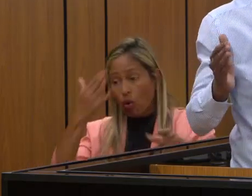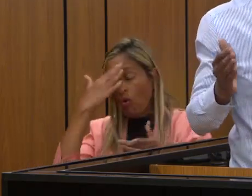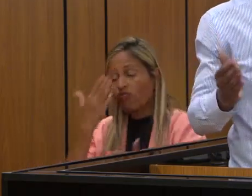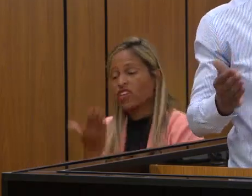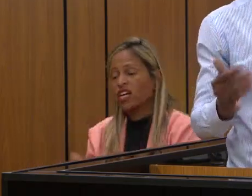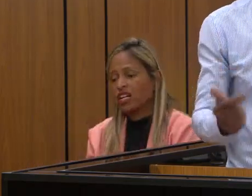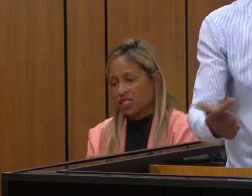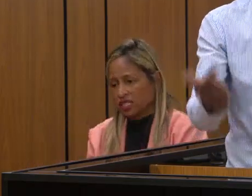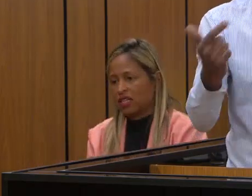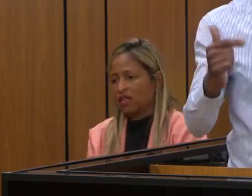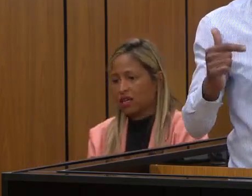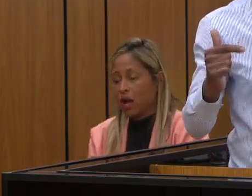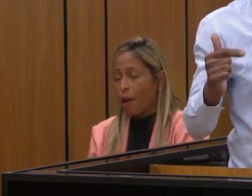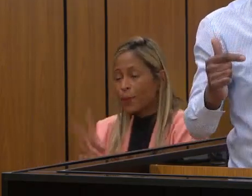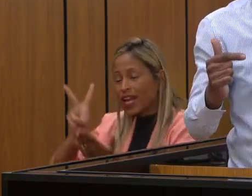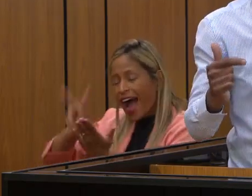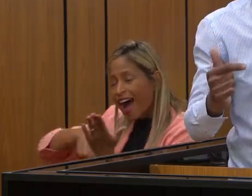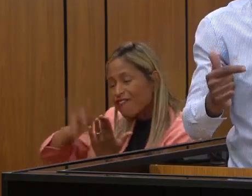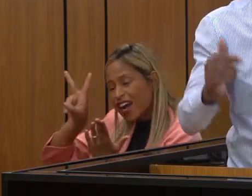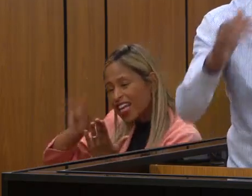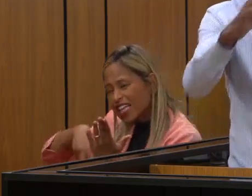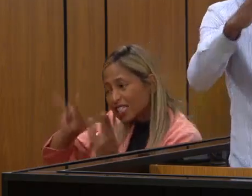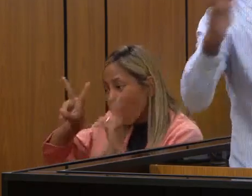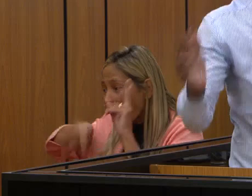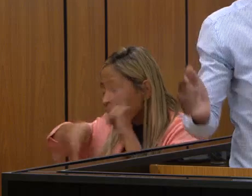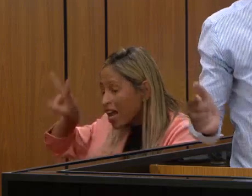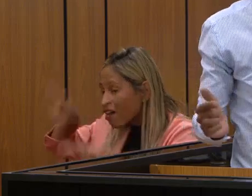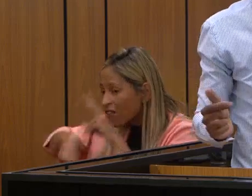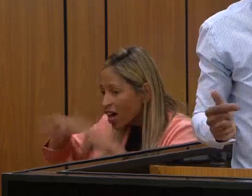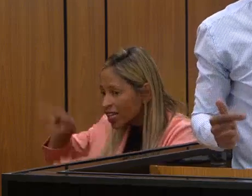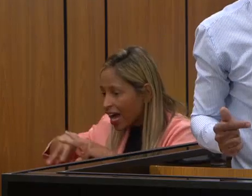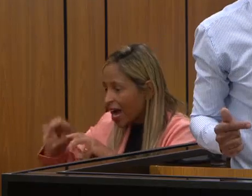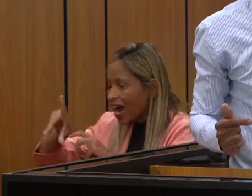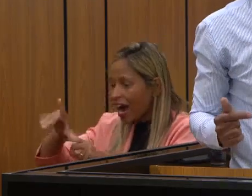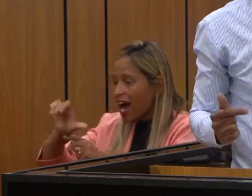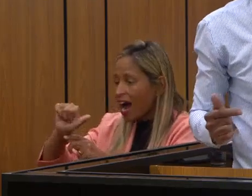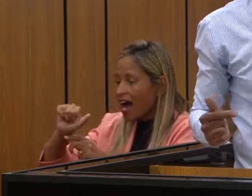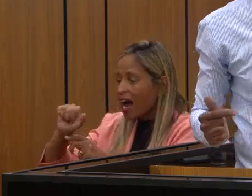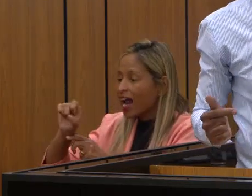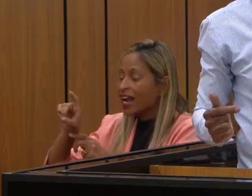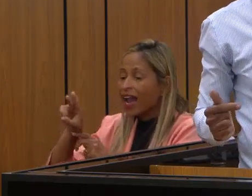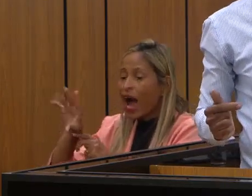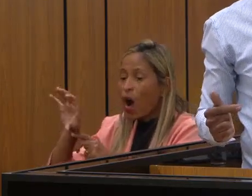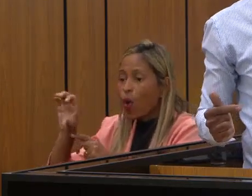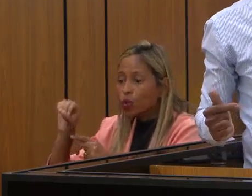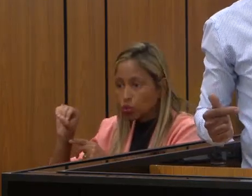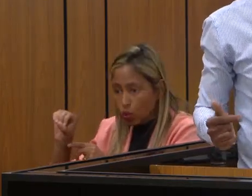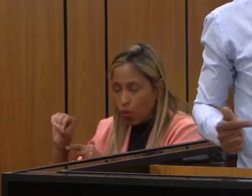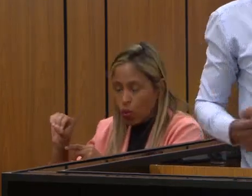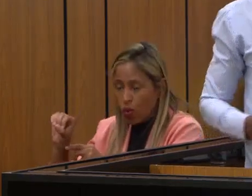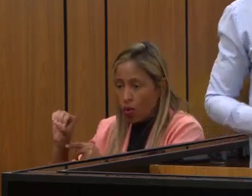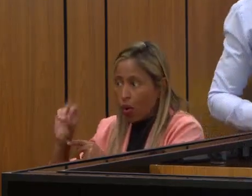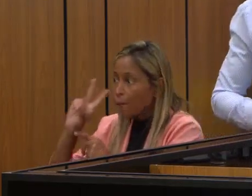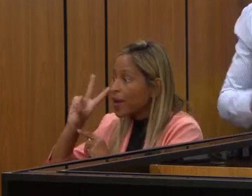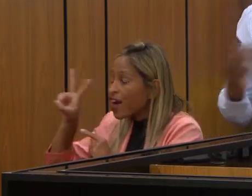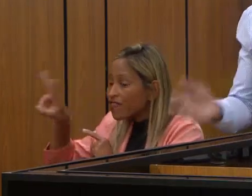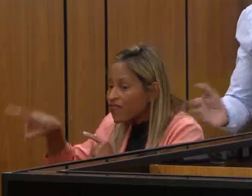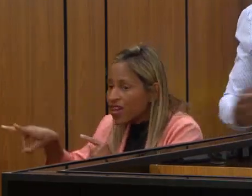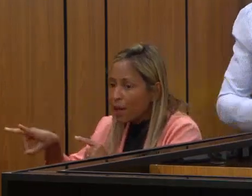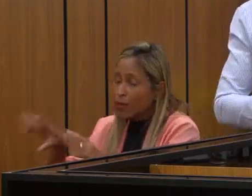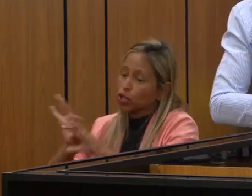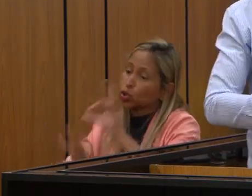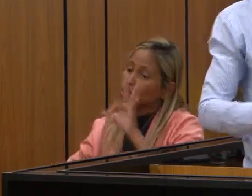de confiança para ele fazer um diagnóstico que ele fala você vai montar um laudo e esse laudo vai servir para depois para para